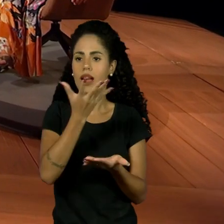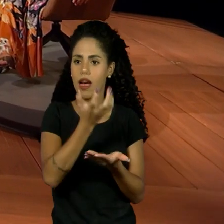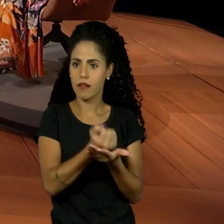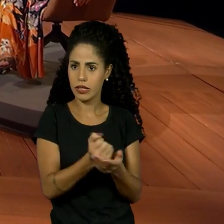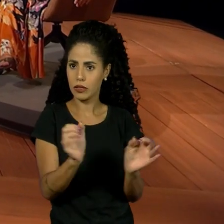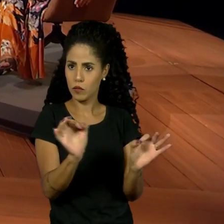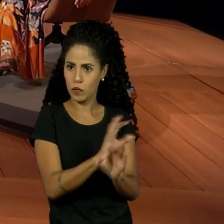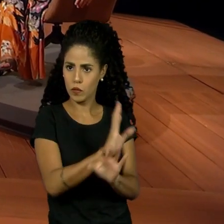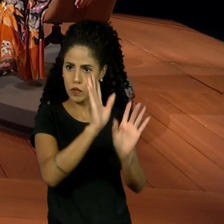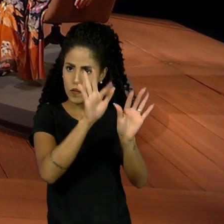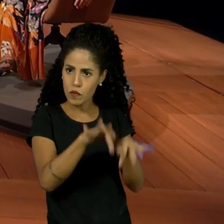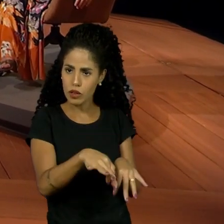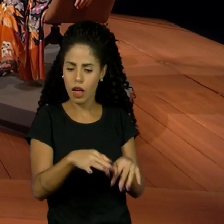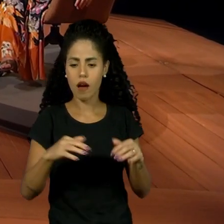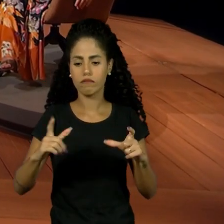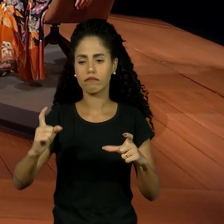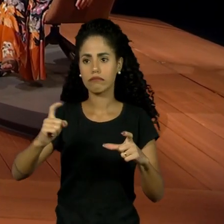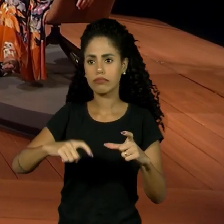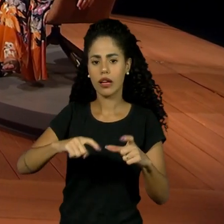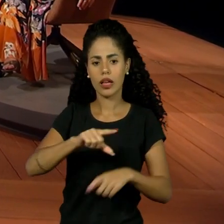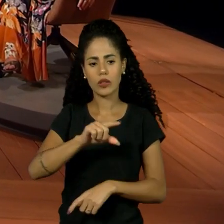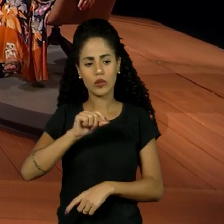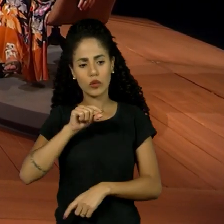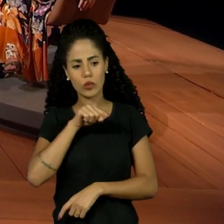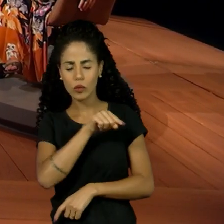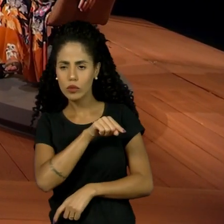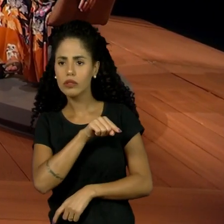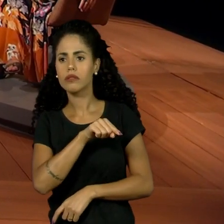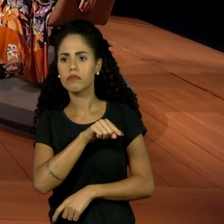e esse disco foi escolhido